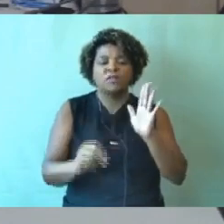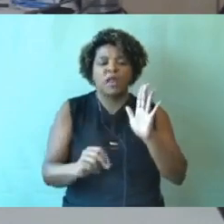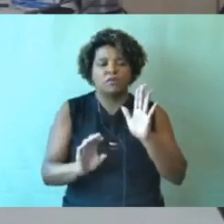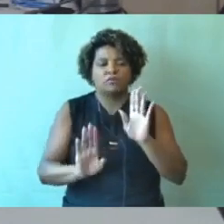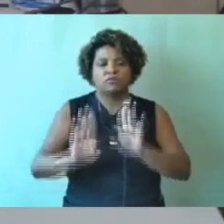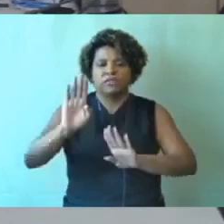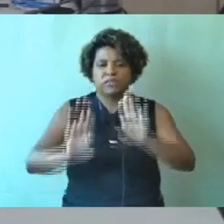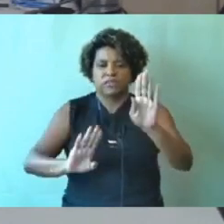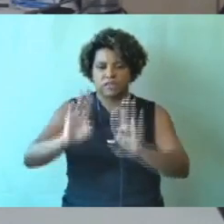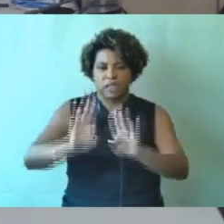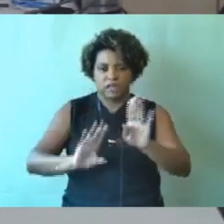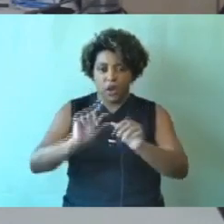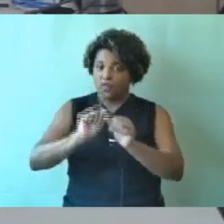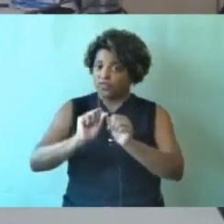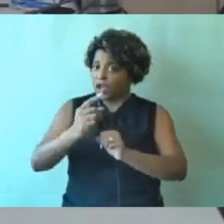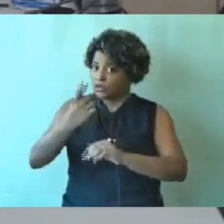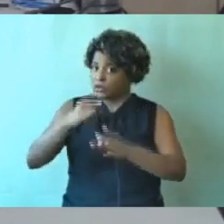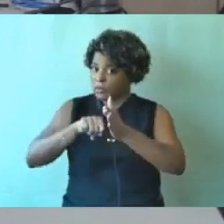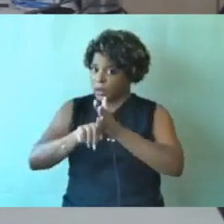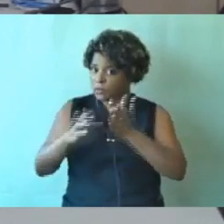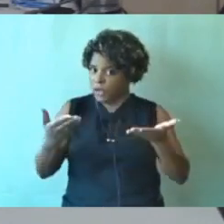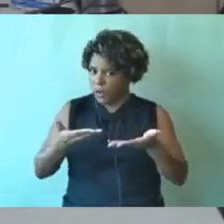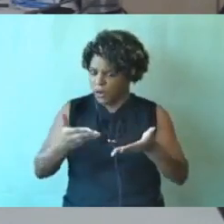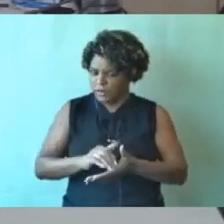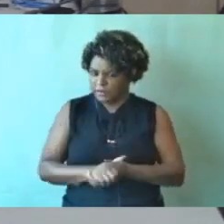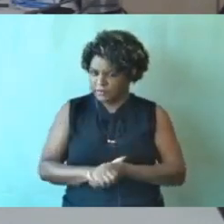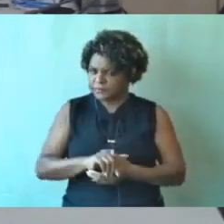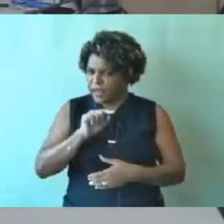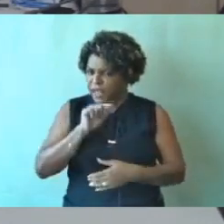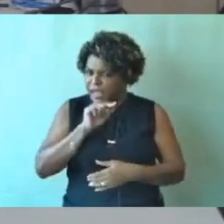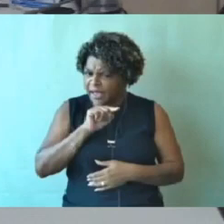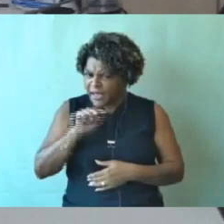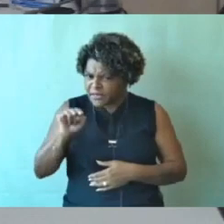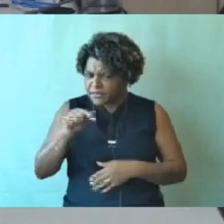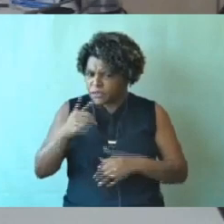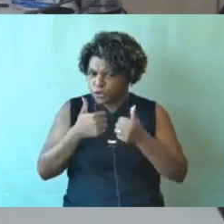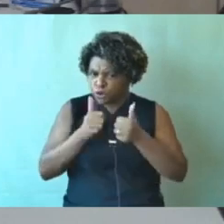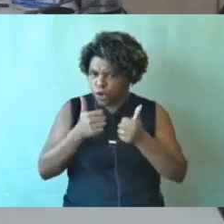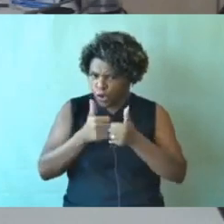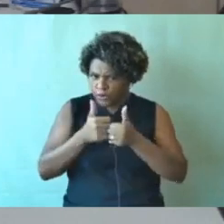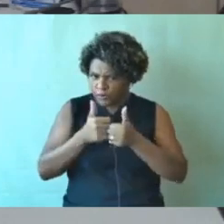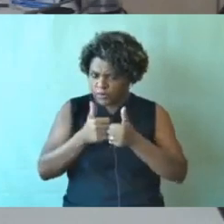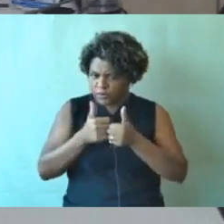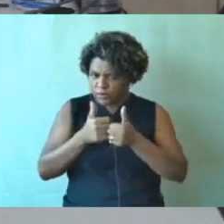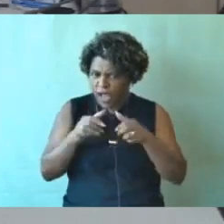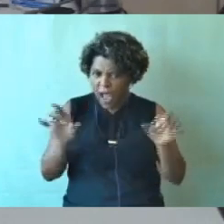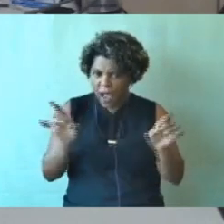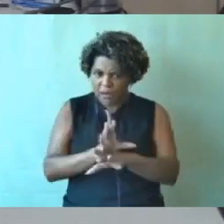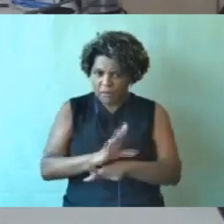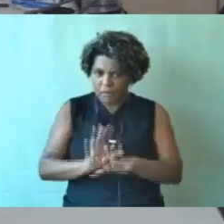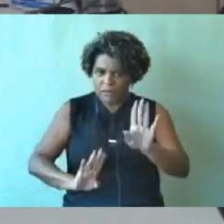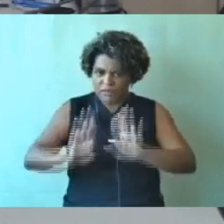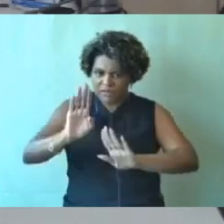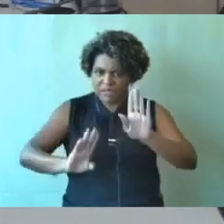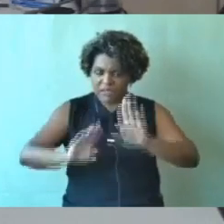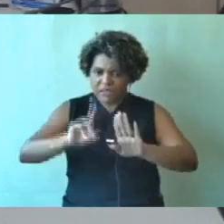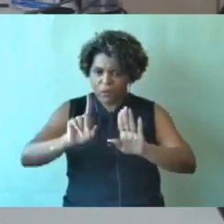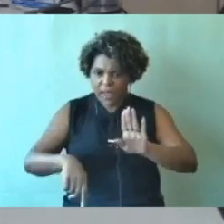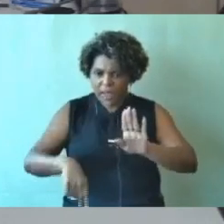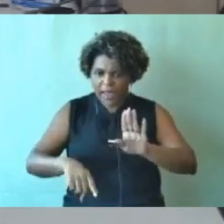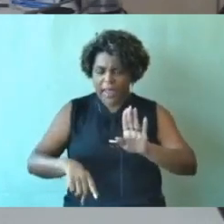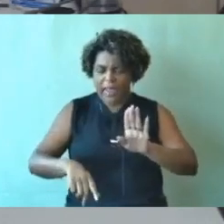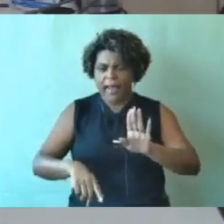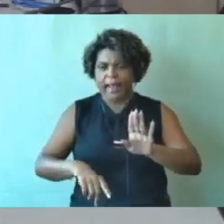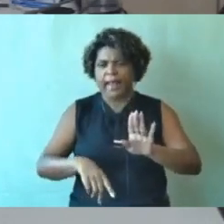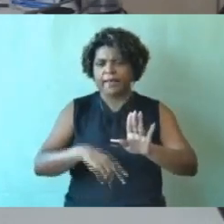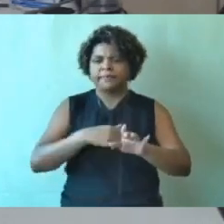Te pergunto, esses ônibus, ao final da licitação, eles são ativos das empresas, eles são ativos